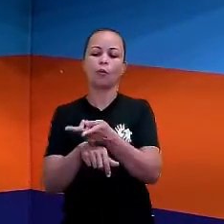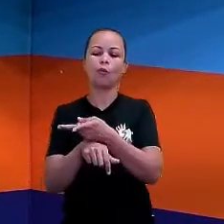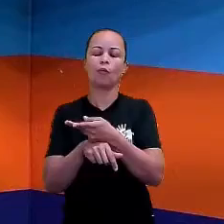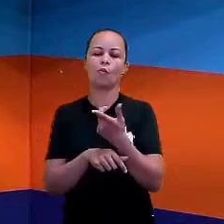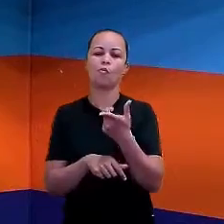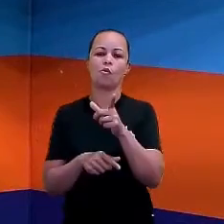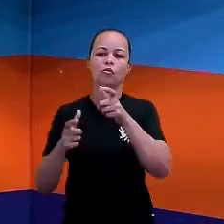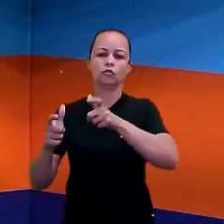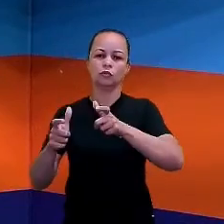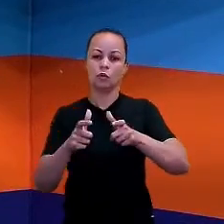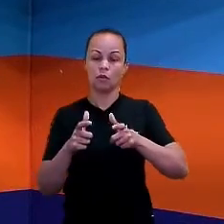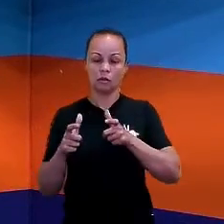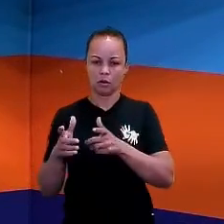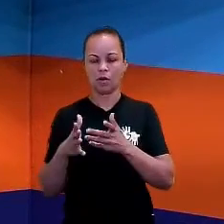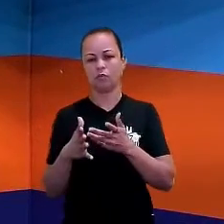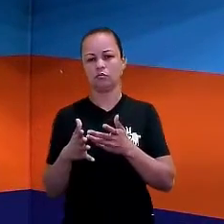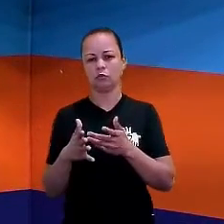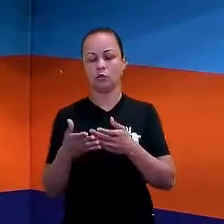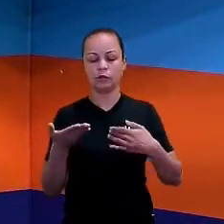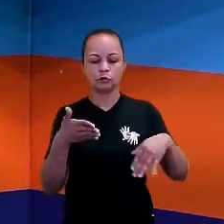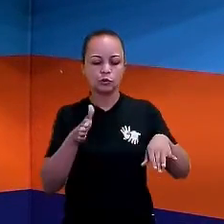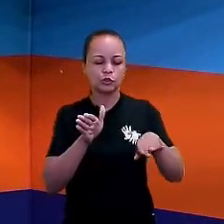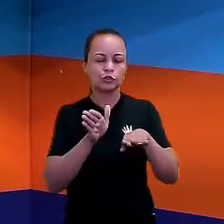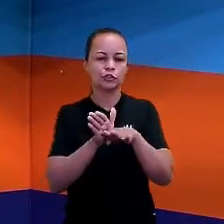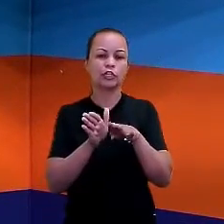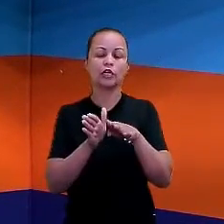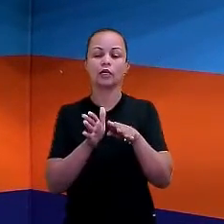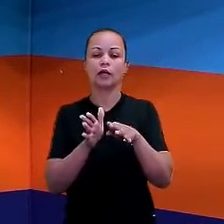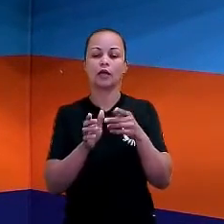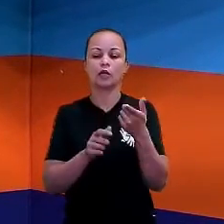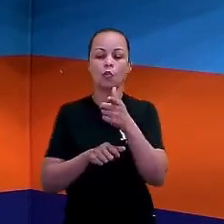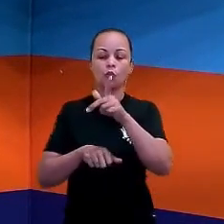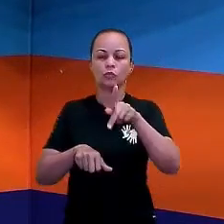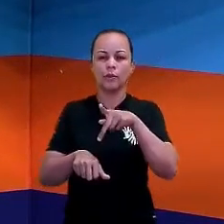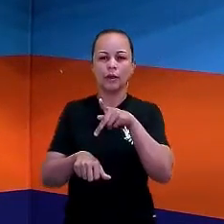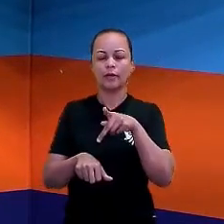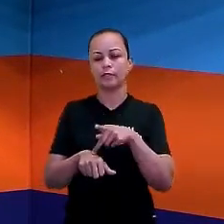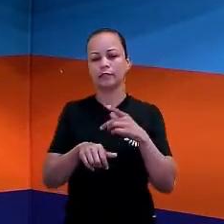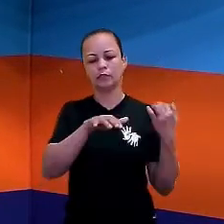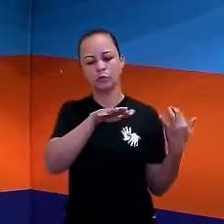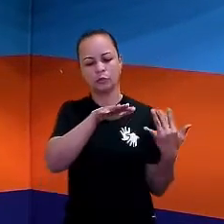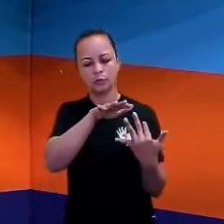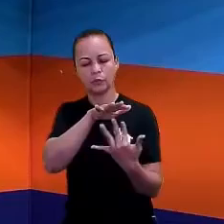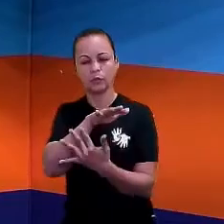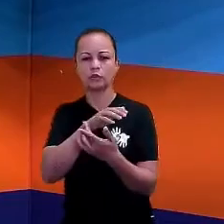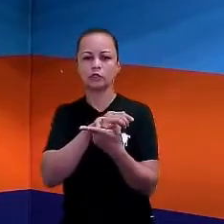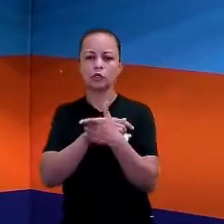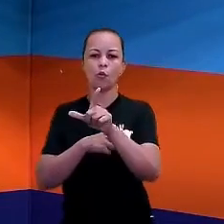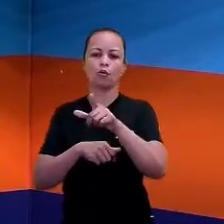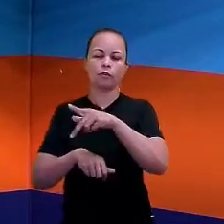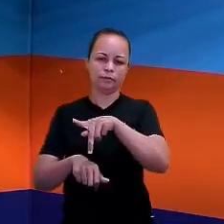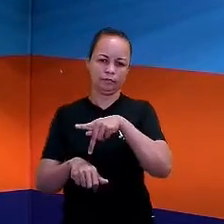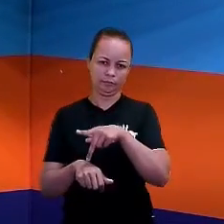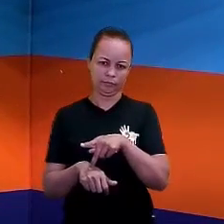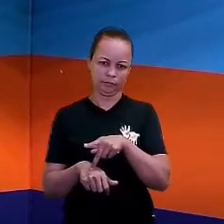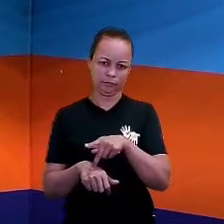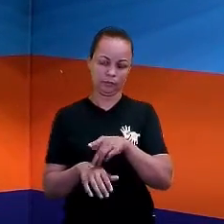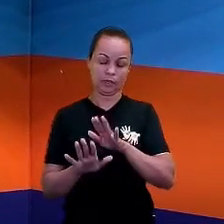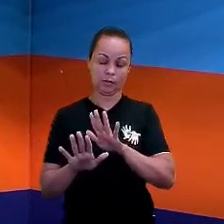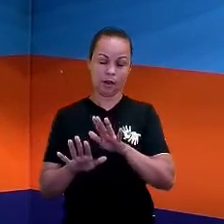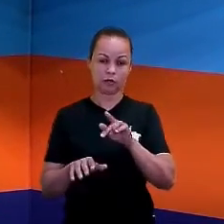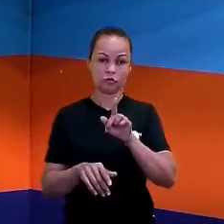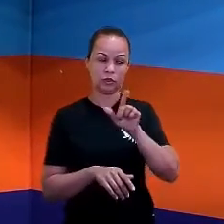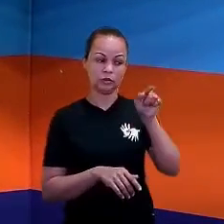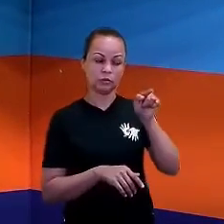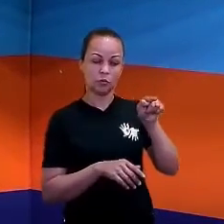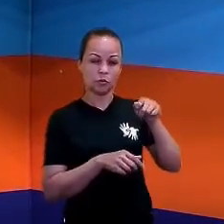eles chegam nesse novo país, eles estão fazendo o ato de imigrar. Eles estão entrando em um novo país. Mas quando eles saem do seu